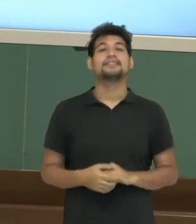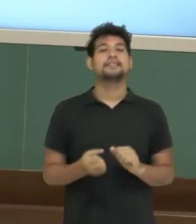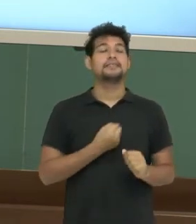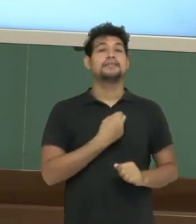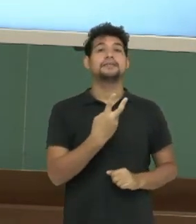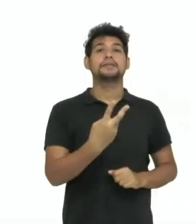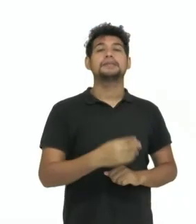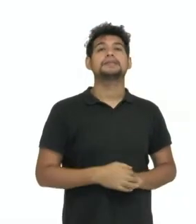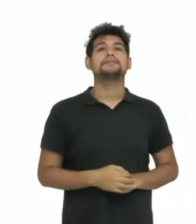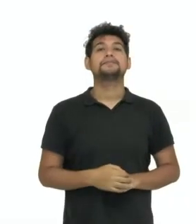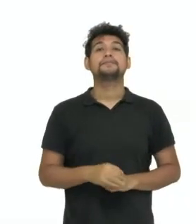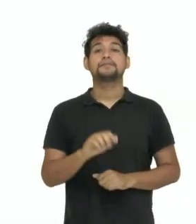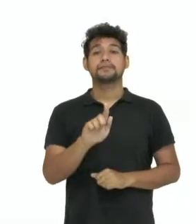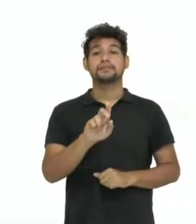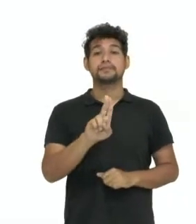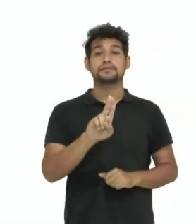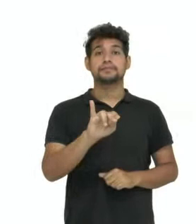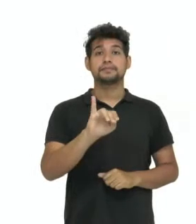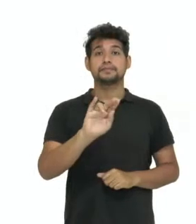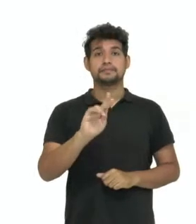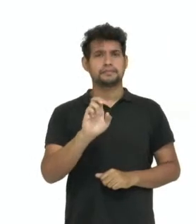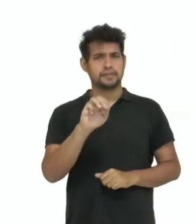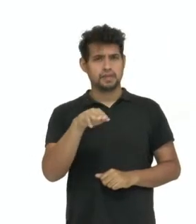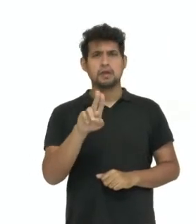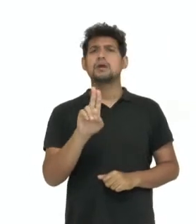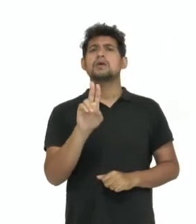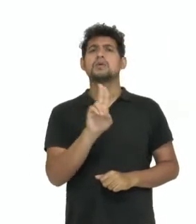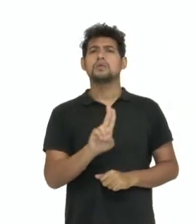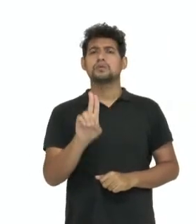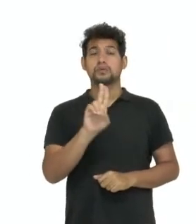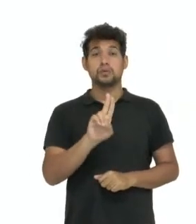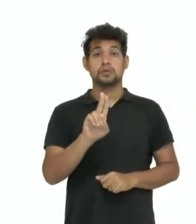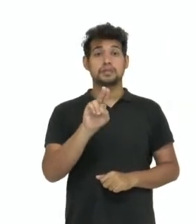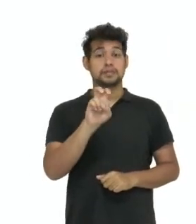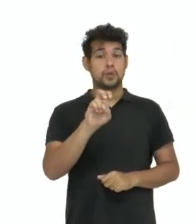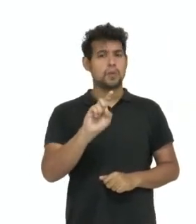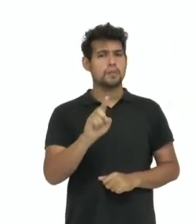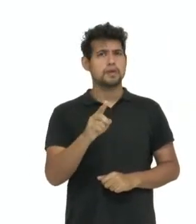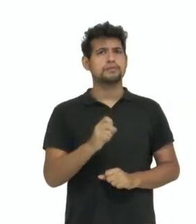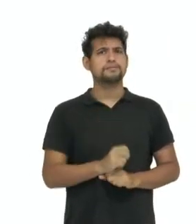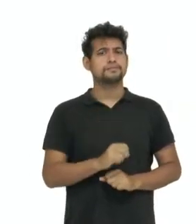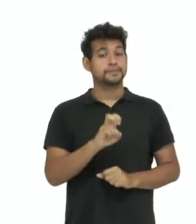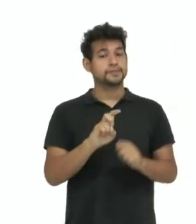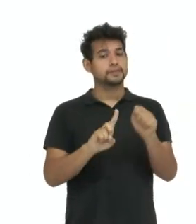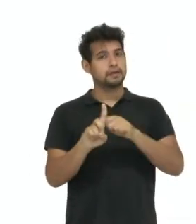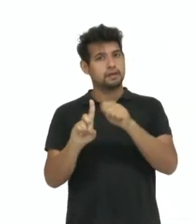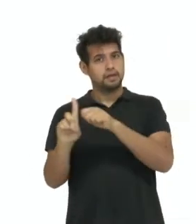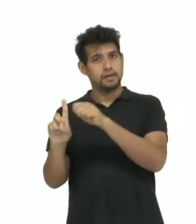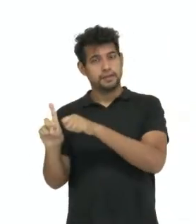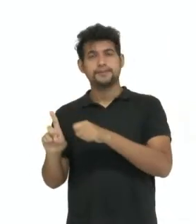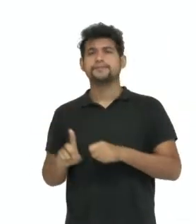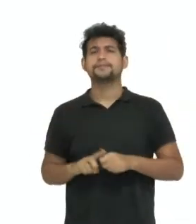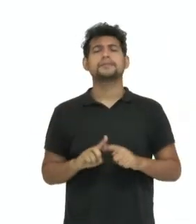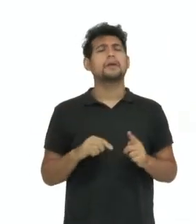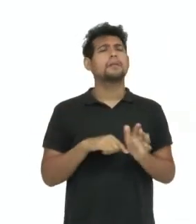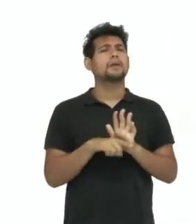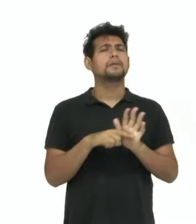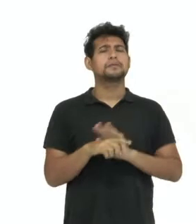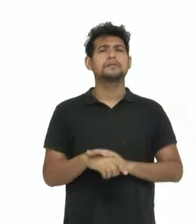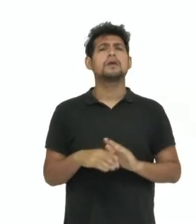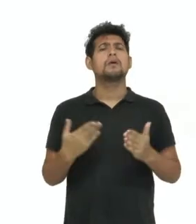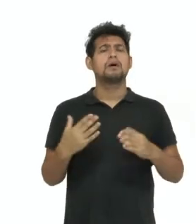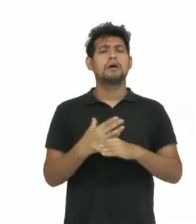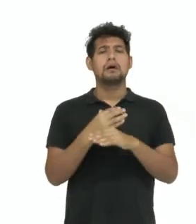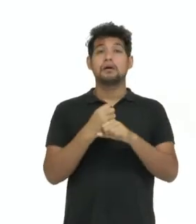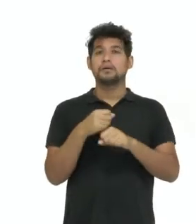2. Guilherme aplicou 5.000 a uma taxa de 3% ao mês durante 5 meses. Pergunta: que